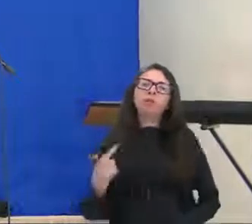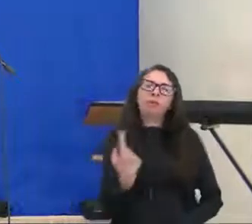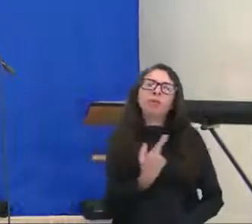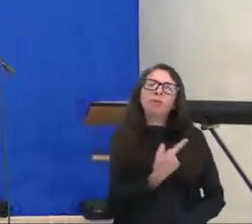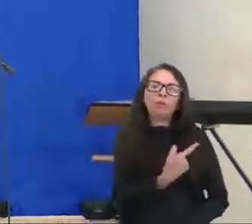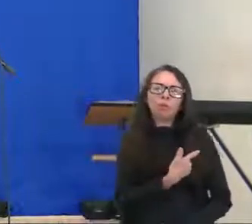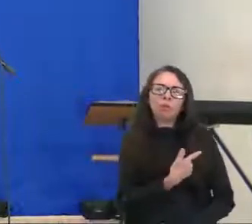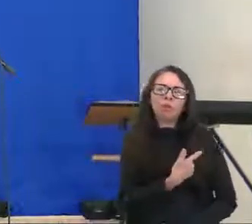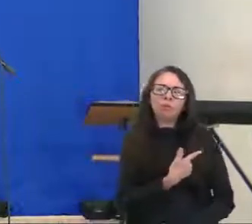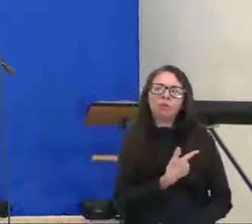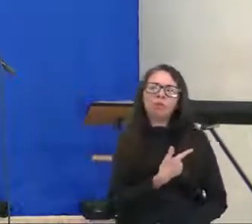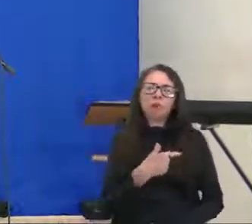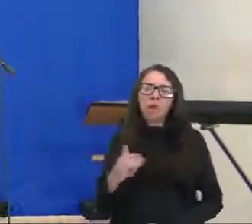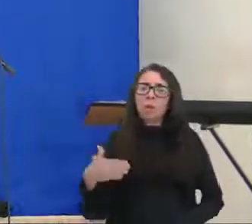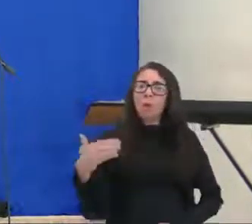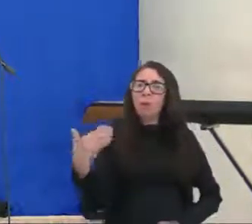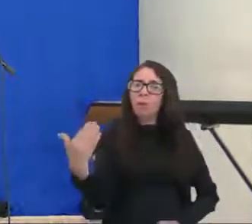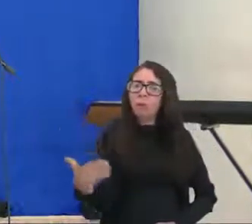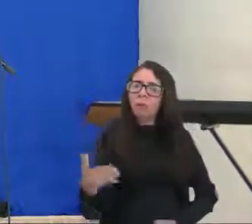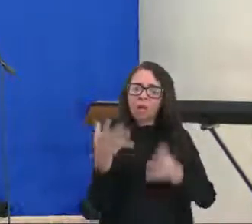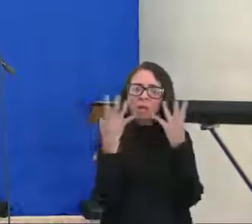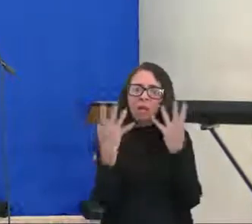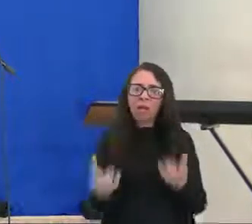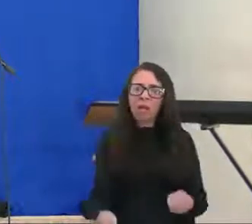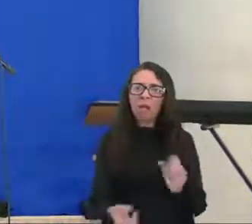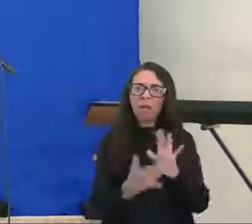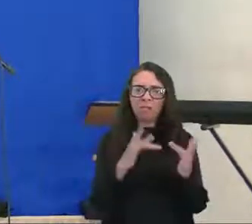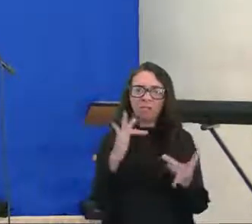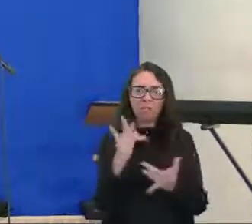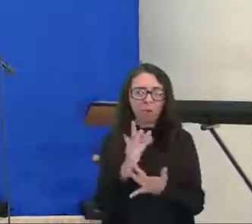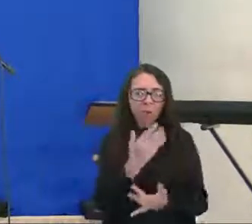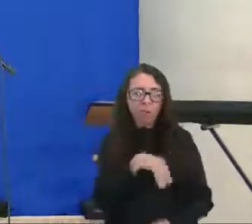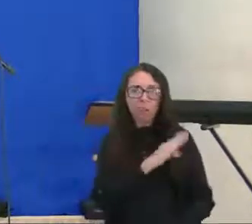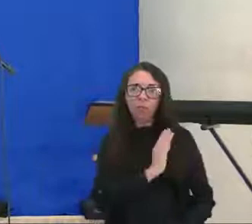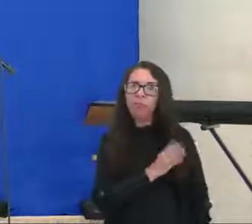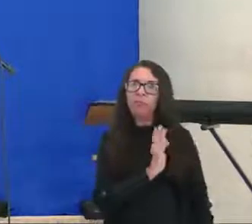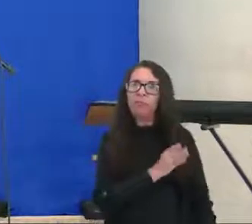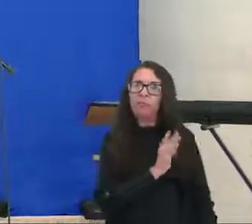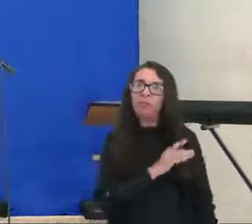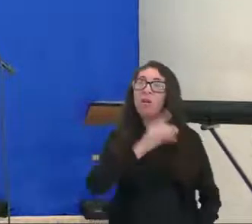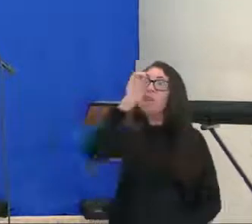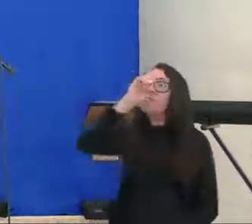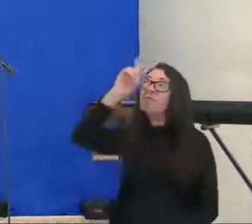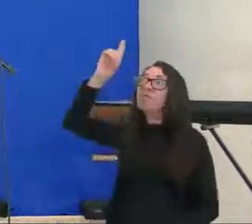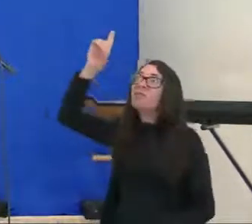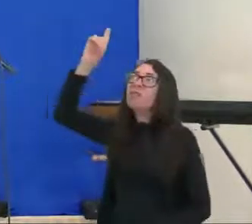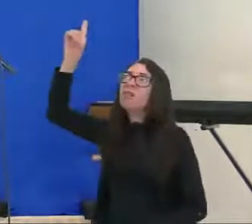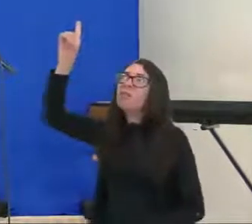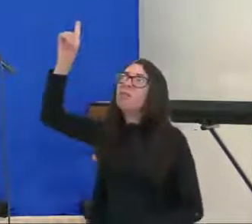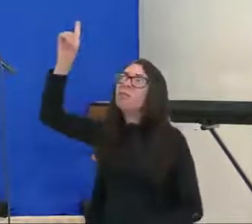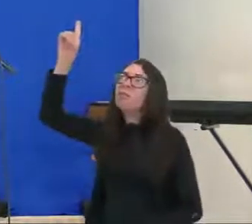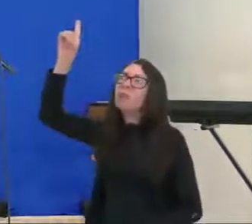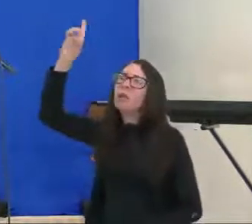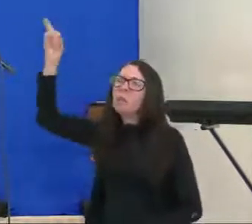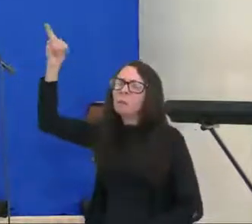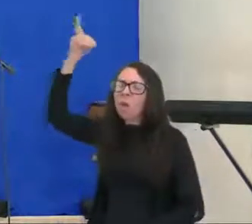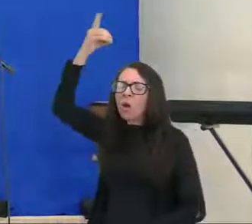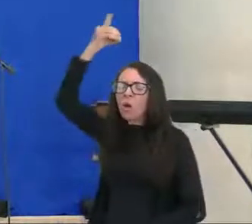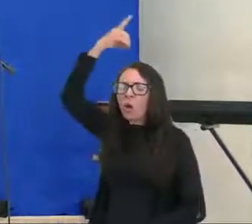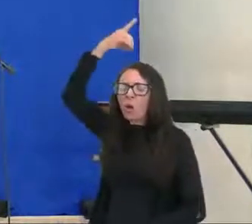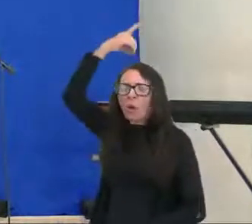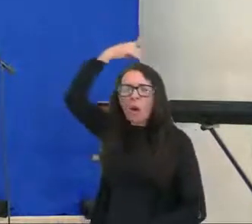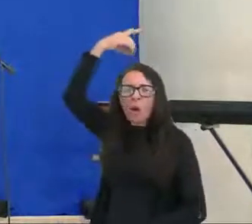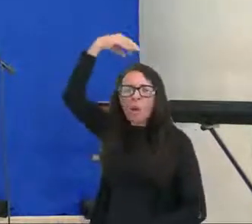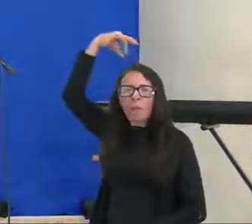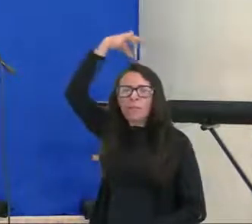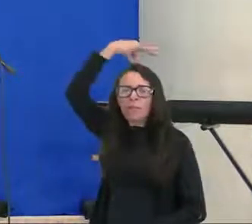de Deus, conforme lhe apraz, conforme Deus quer, ok? Então, todos os membros da